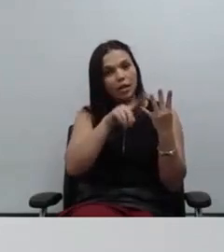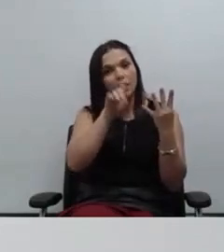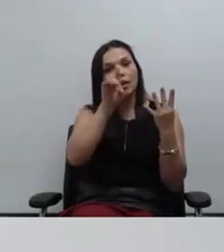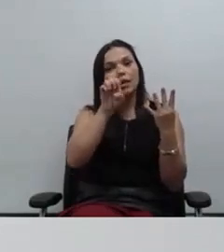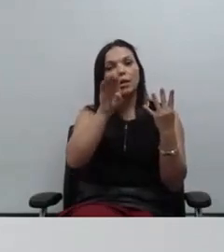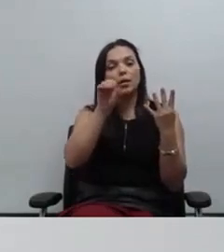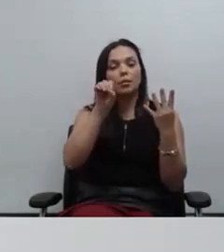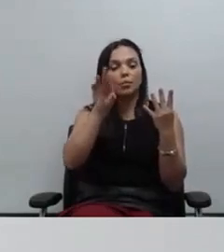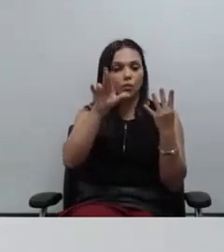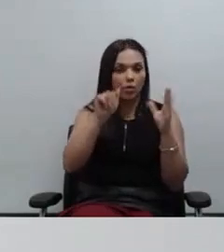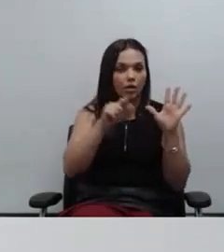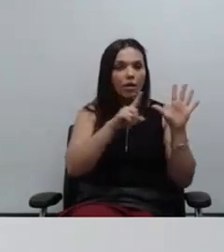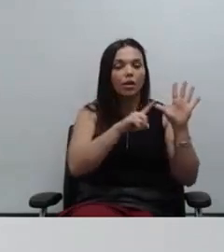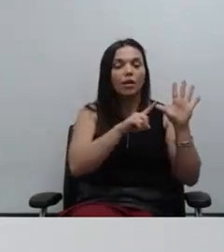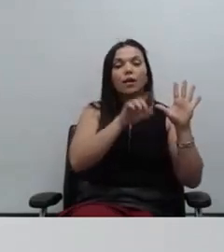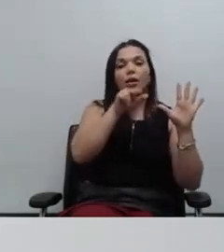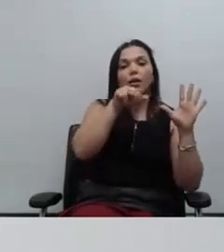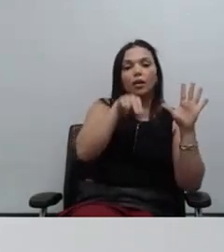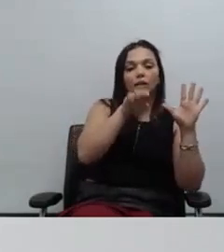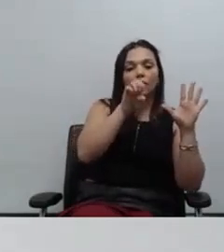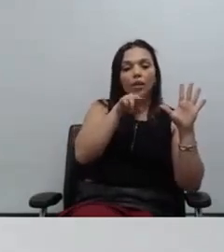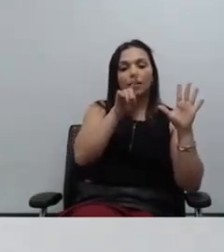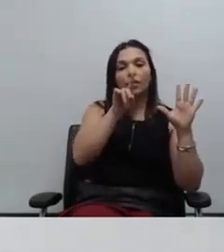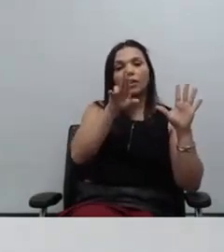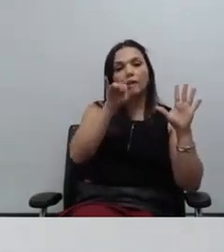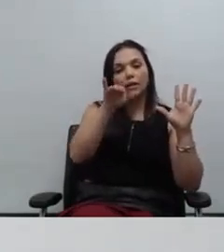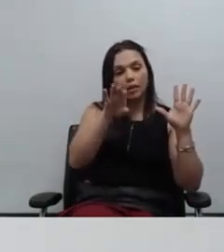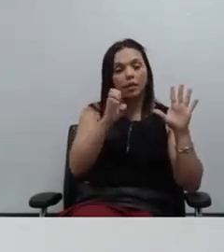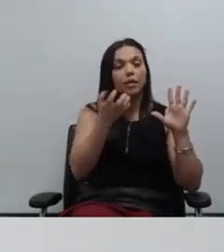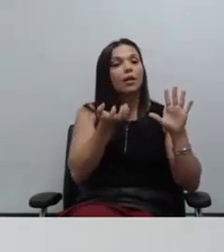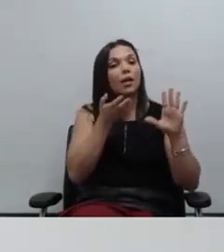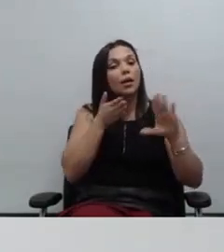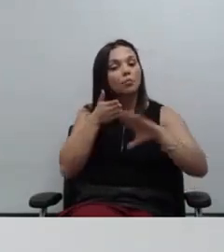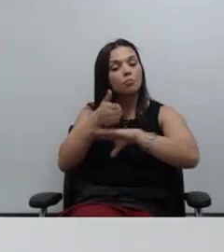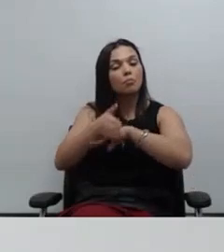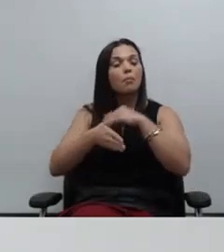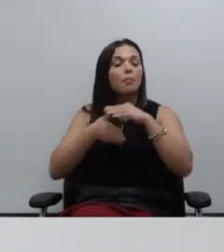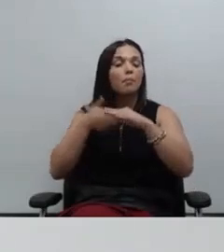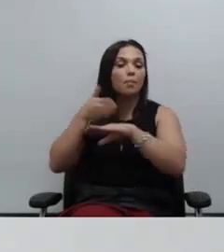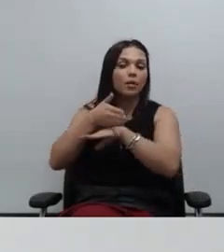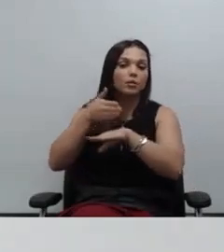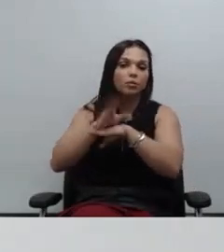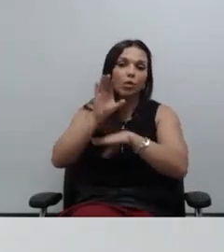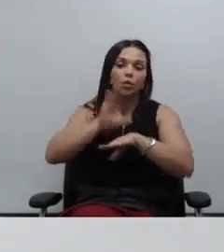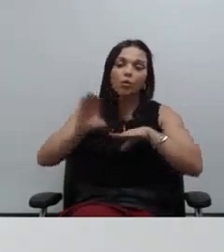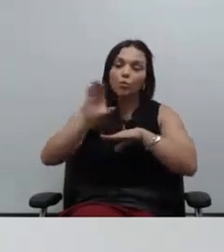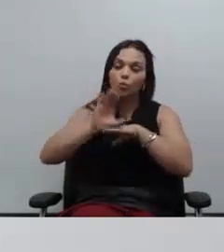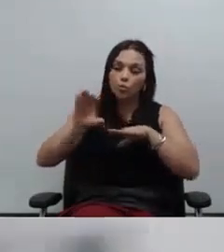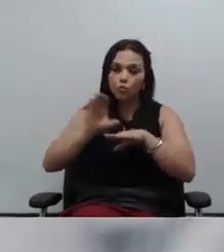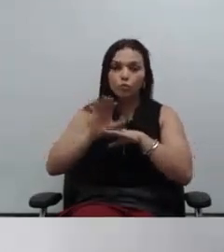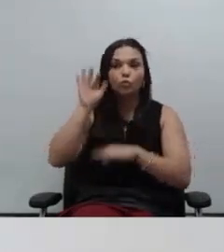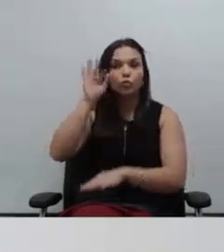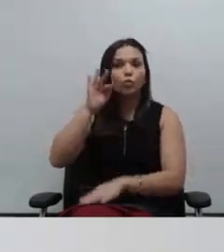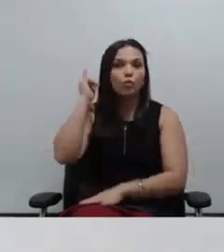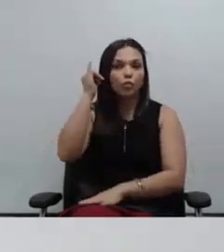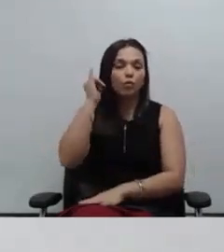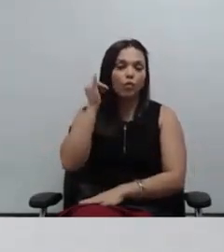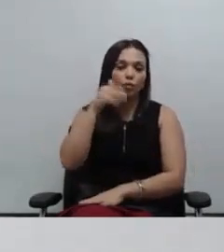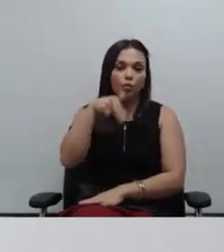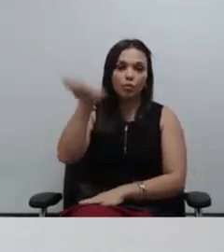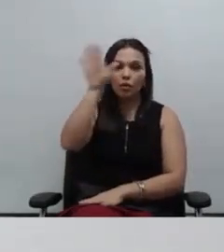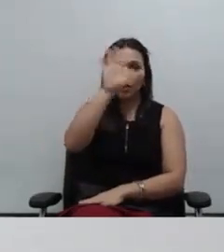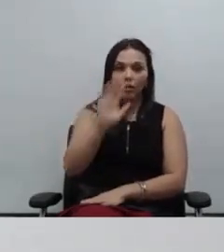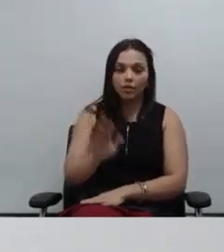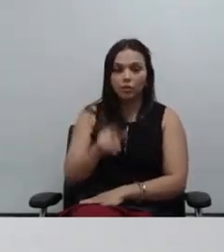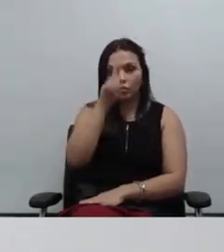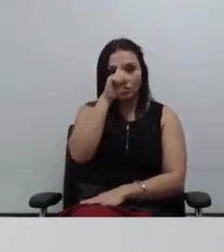e Endrine Fontana Norduim, para participarem do 2º Fórum Nacional das Defensoras Públicas para a Promoção dos Direitos das Mulheres, que será realizado nos dias 6 e 7 de